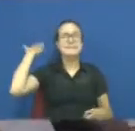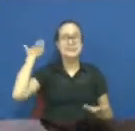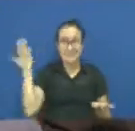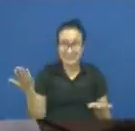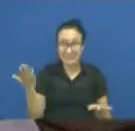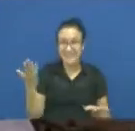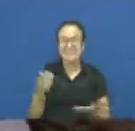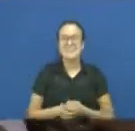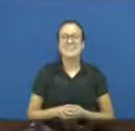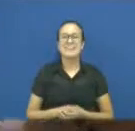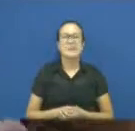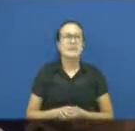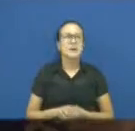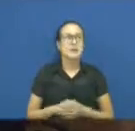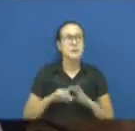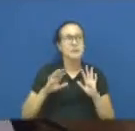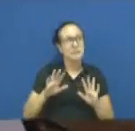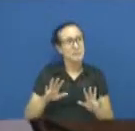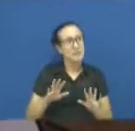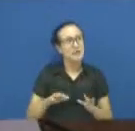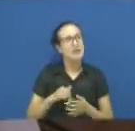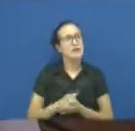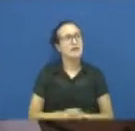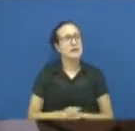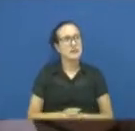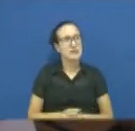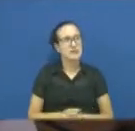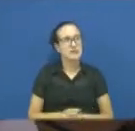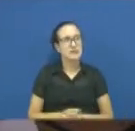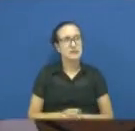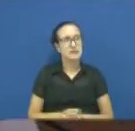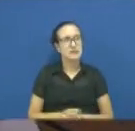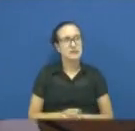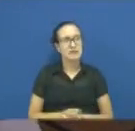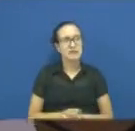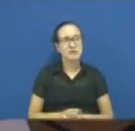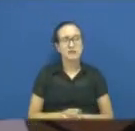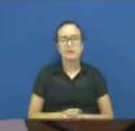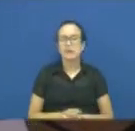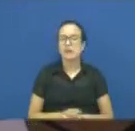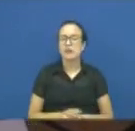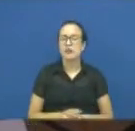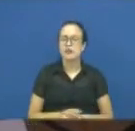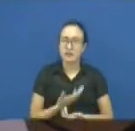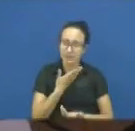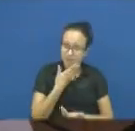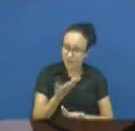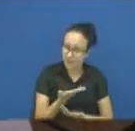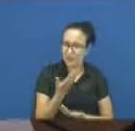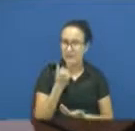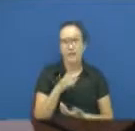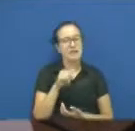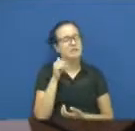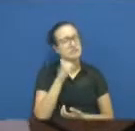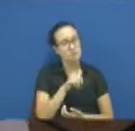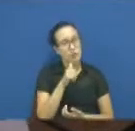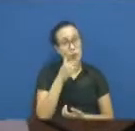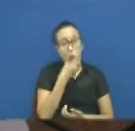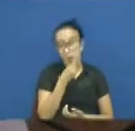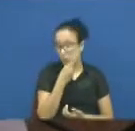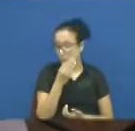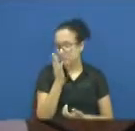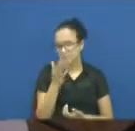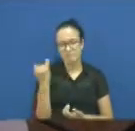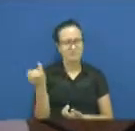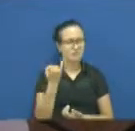Farid que tem essa prática, mas, de fato, o doutor Geraldo José Soares,